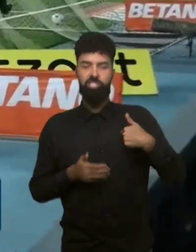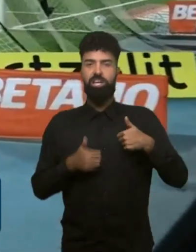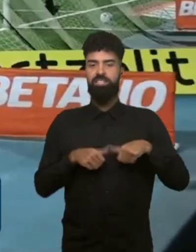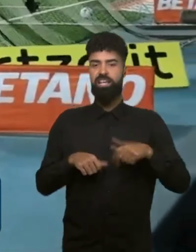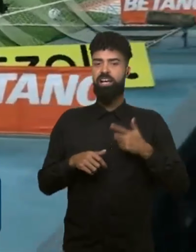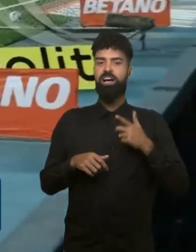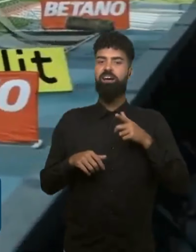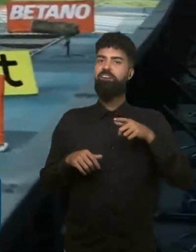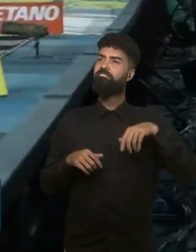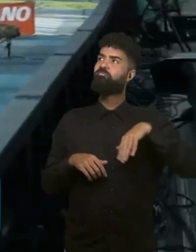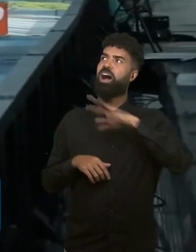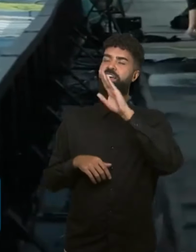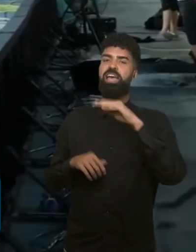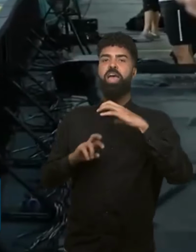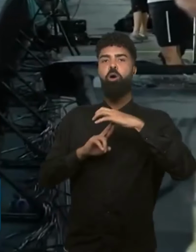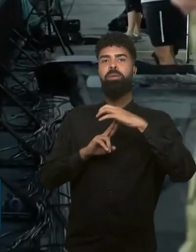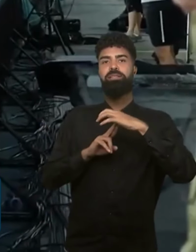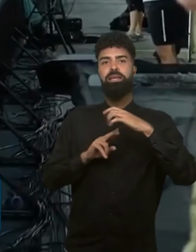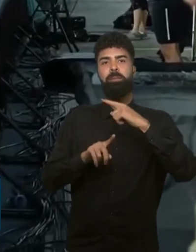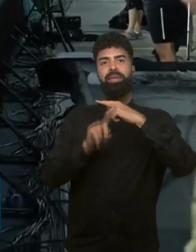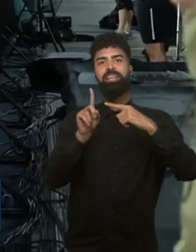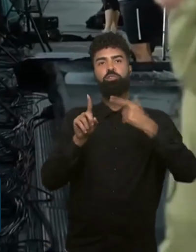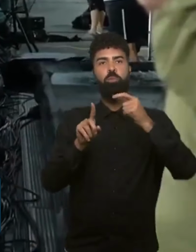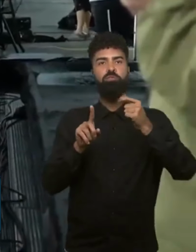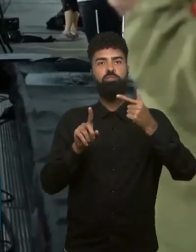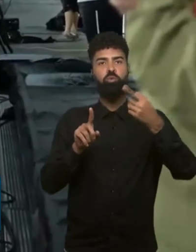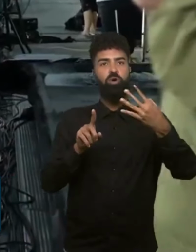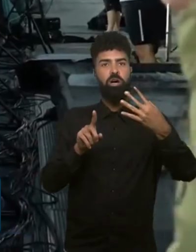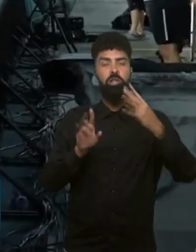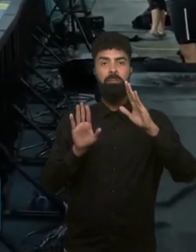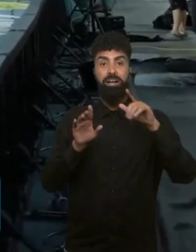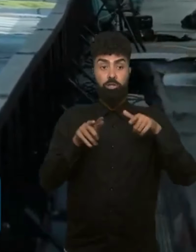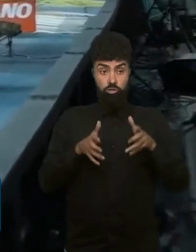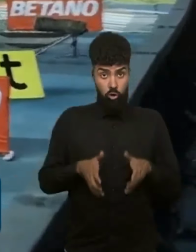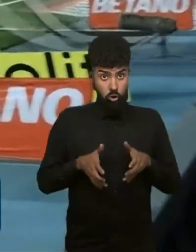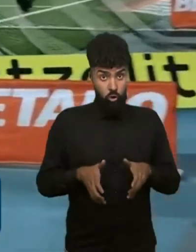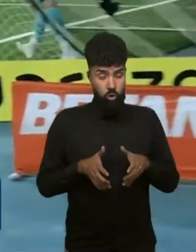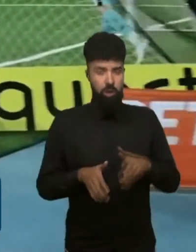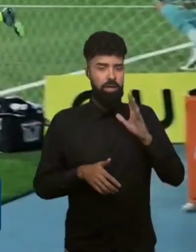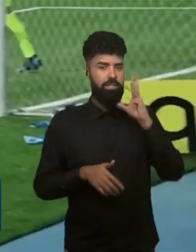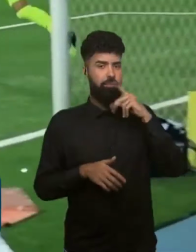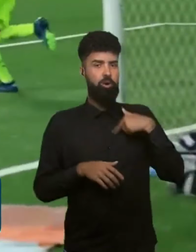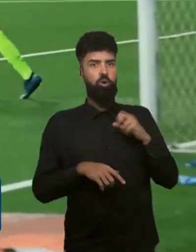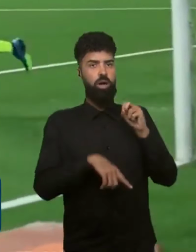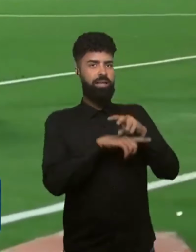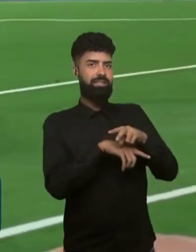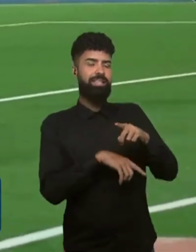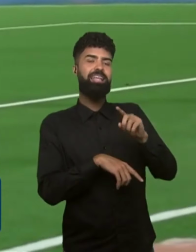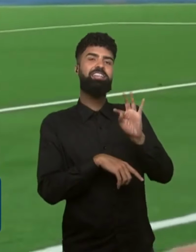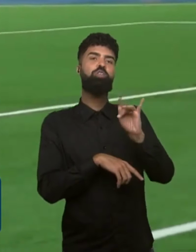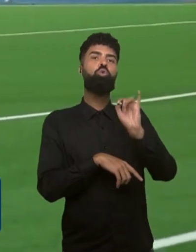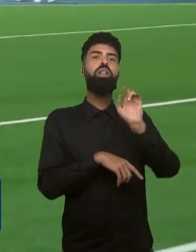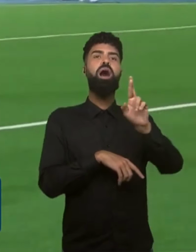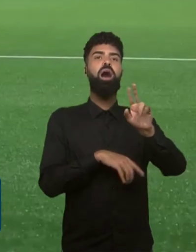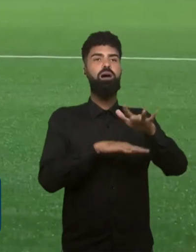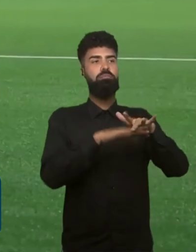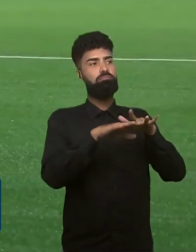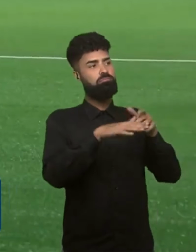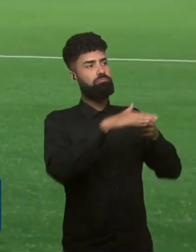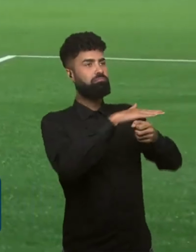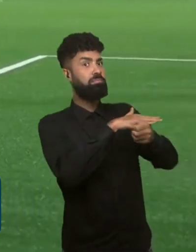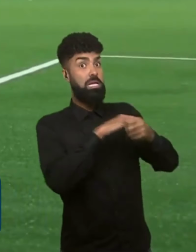defender o Real Madrid a partir do meio de 2024, o jovem demorou para assumir o posto de titular, mas quando entrou